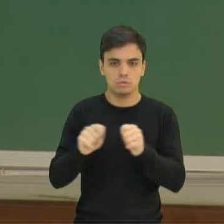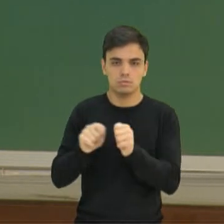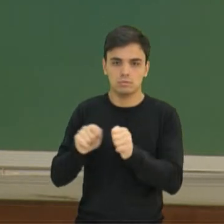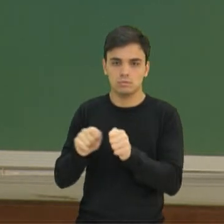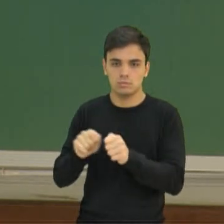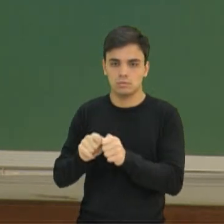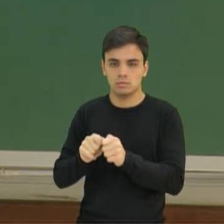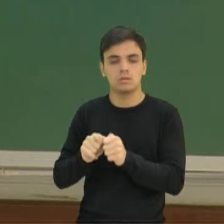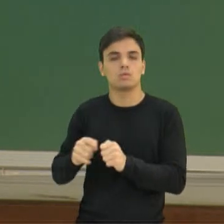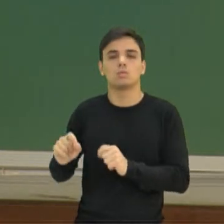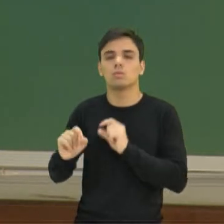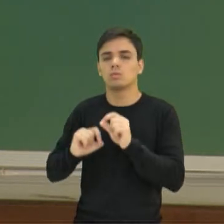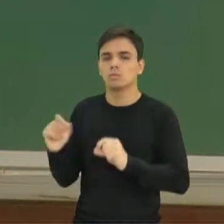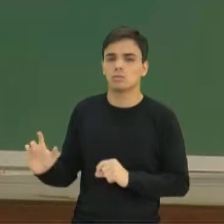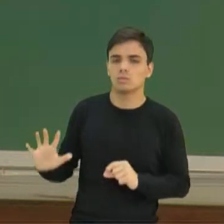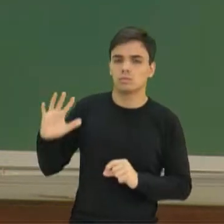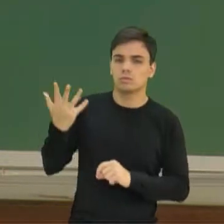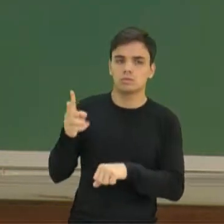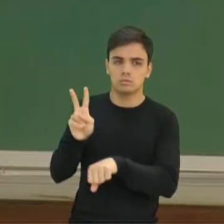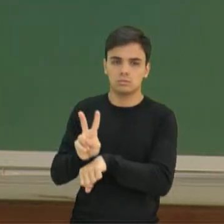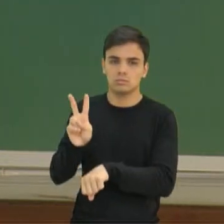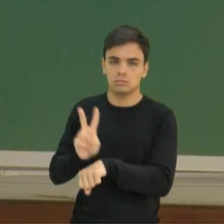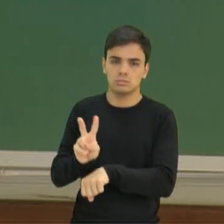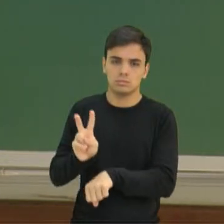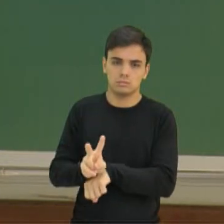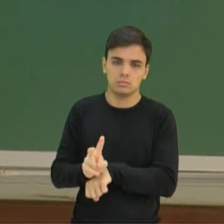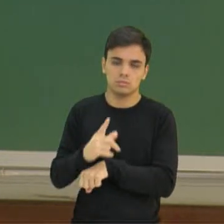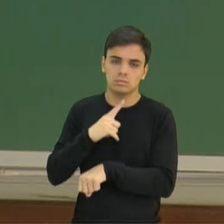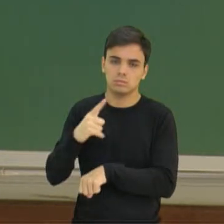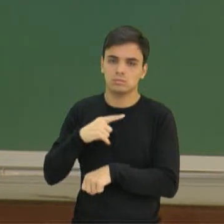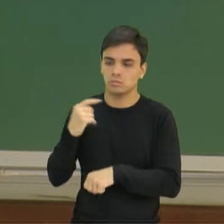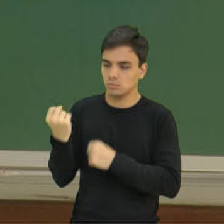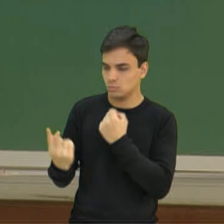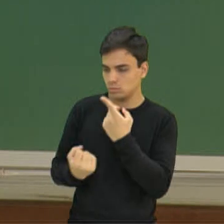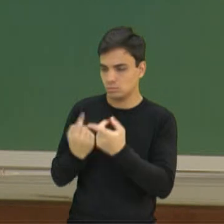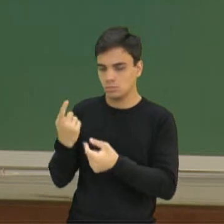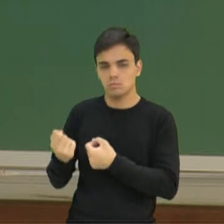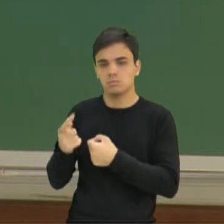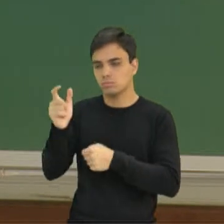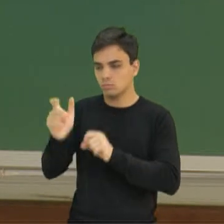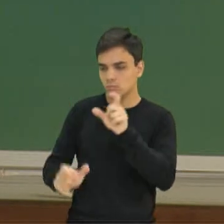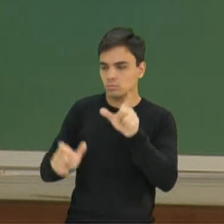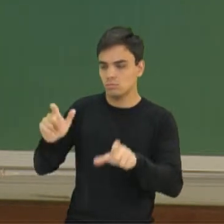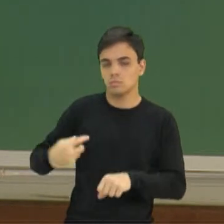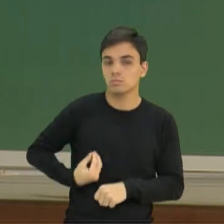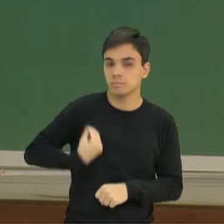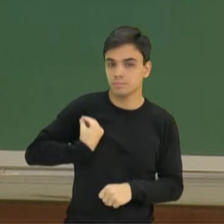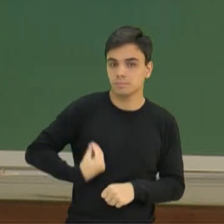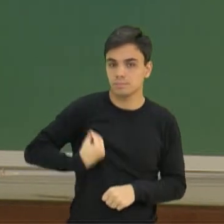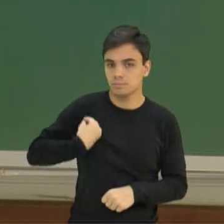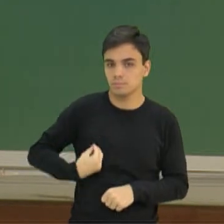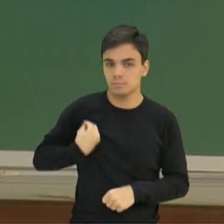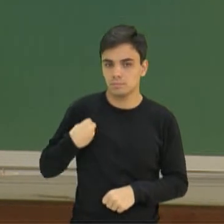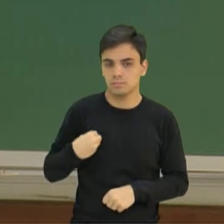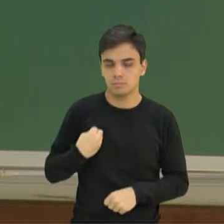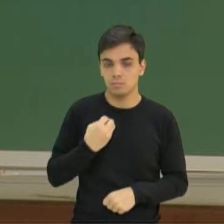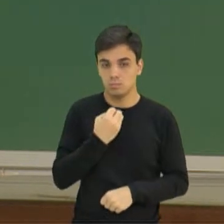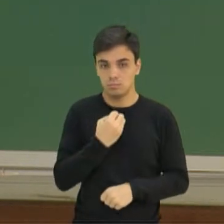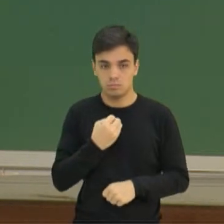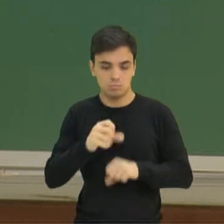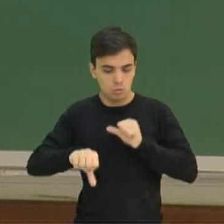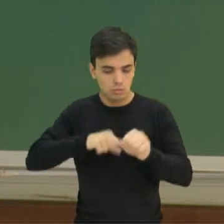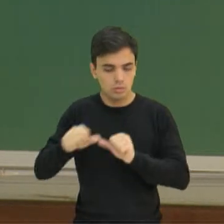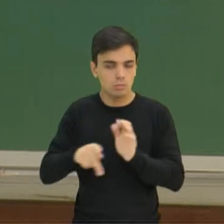fazem com que aconteça a preservação. Existem espécies ali que sobrevivem a essa modificação do